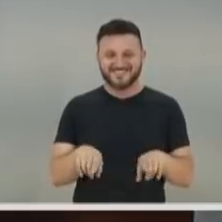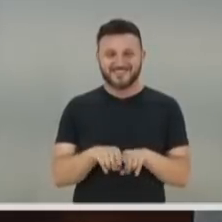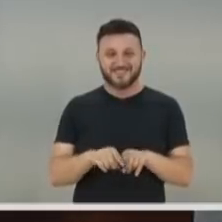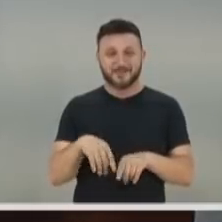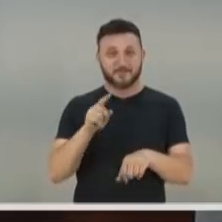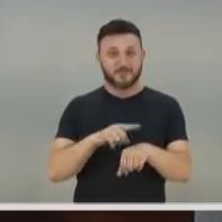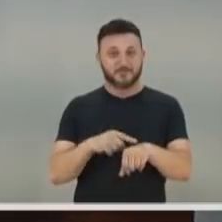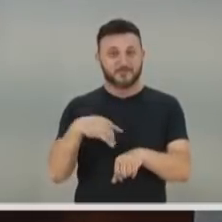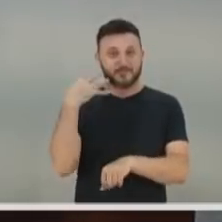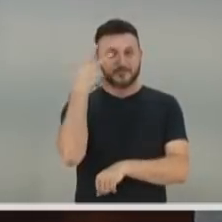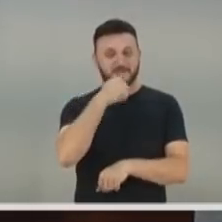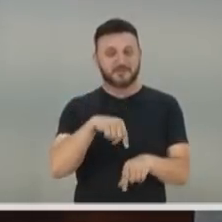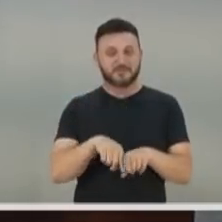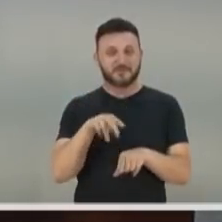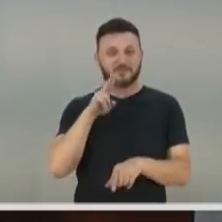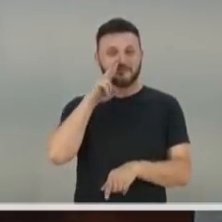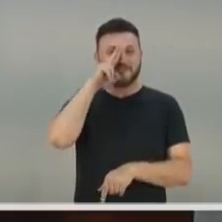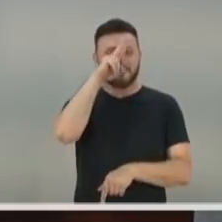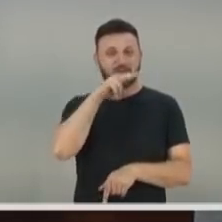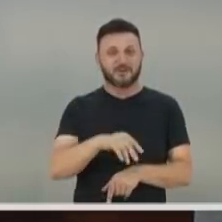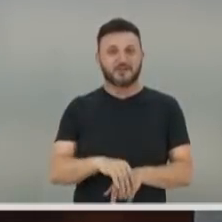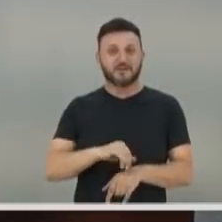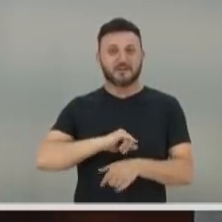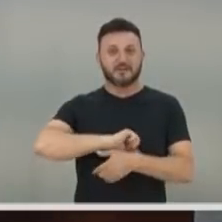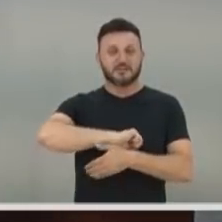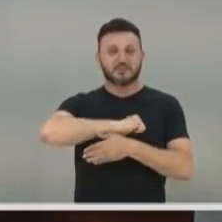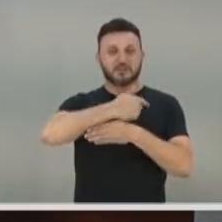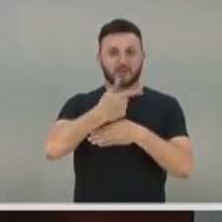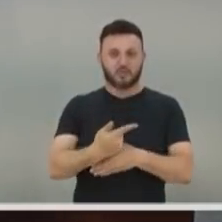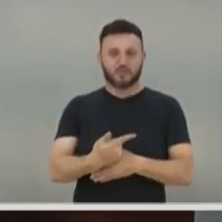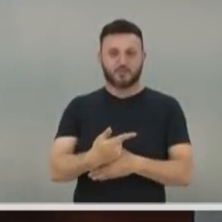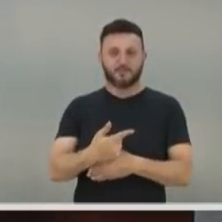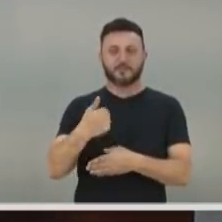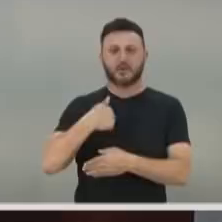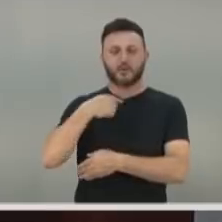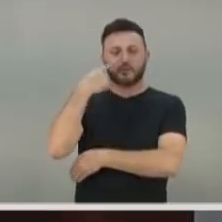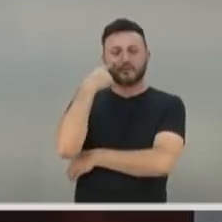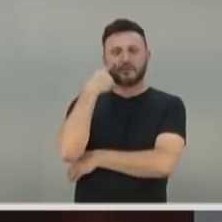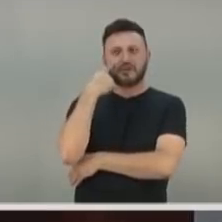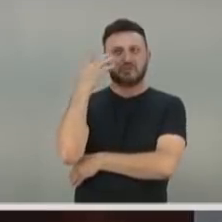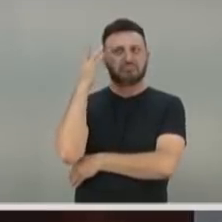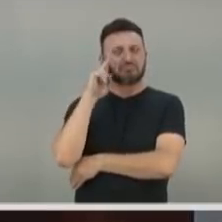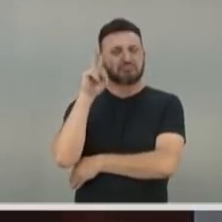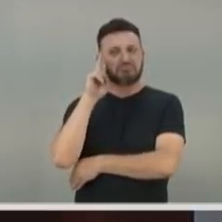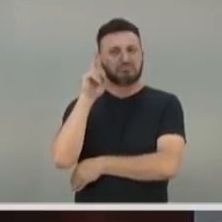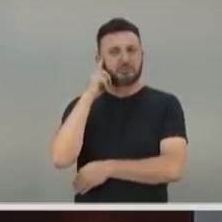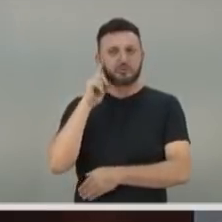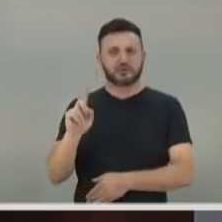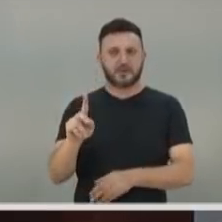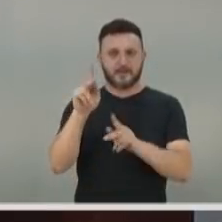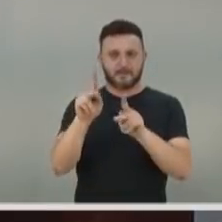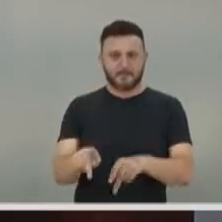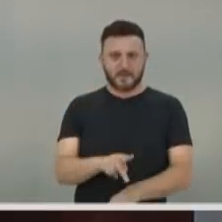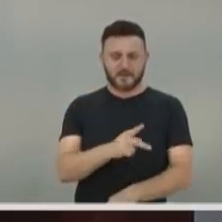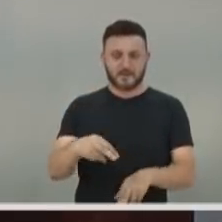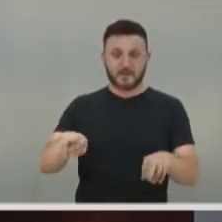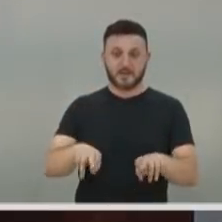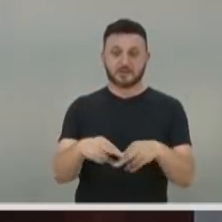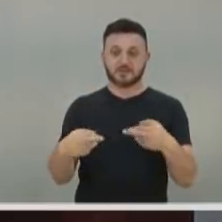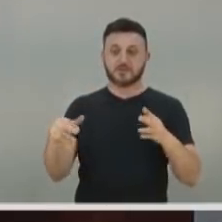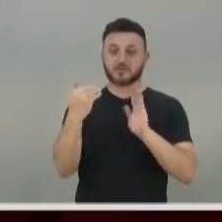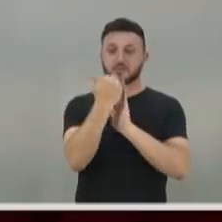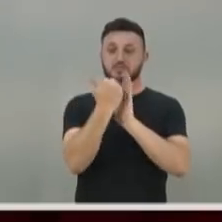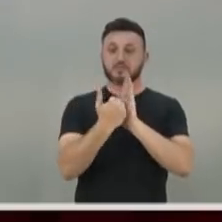e forte desse cerco de Jericó. Estava ouvindo, não me lembro qual dia, o padre Reginaldo no programa